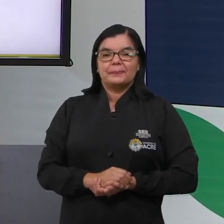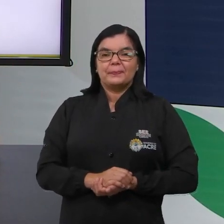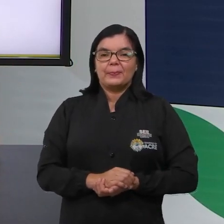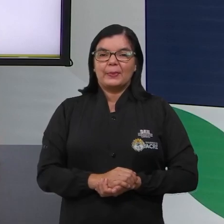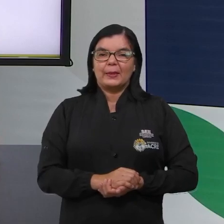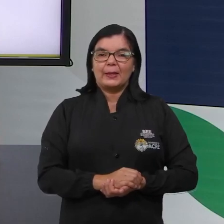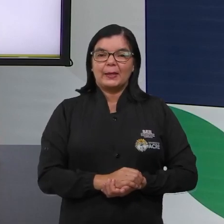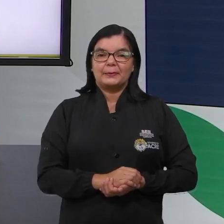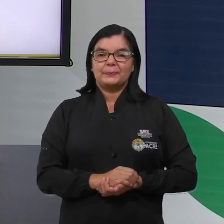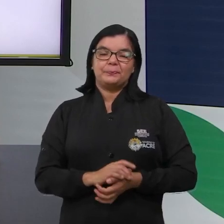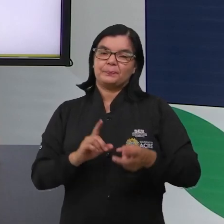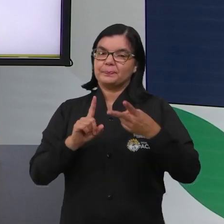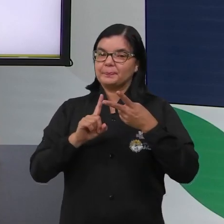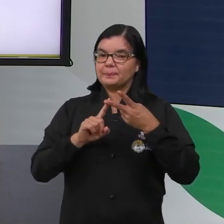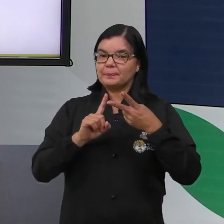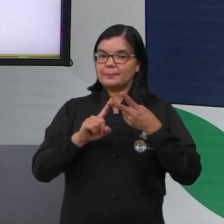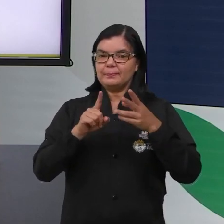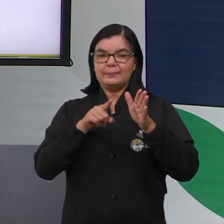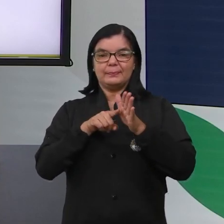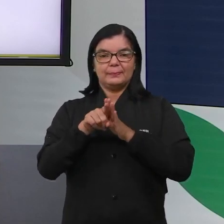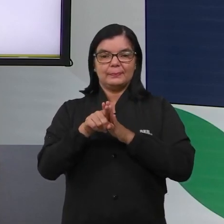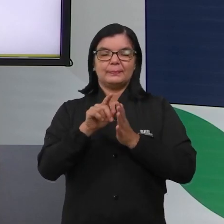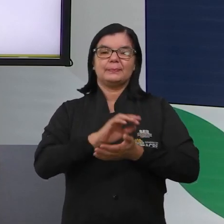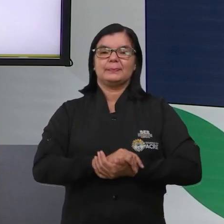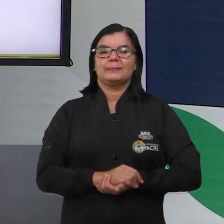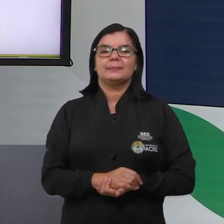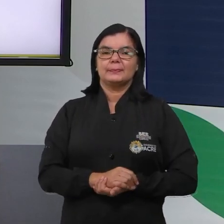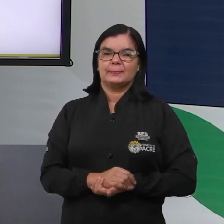vamos para a segunda questão.